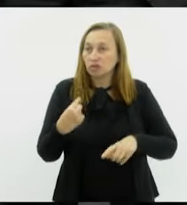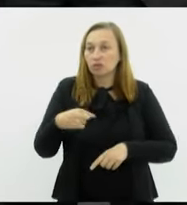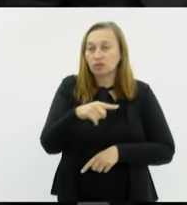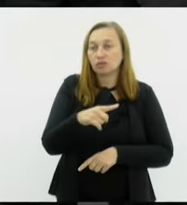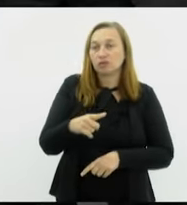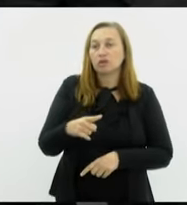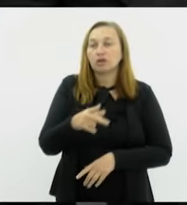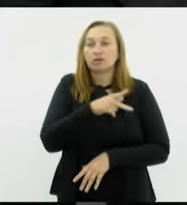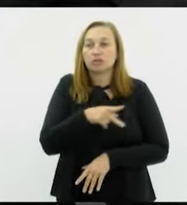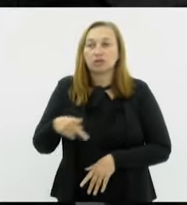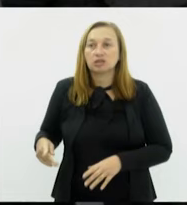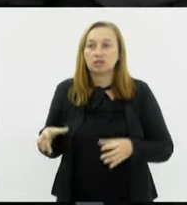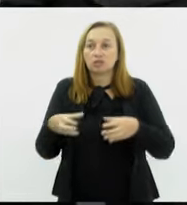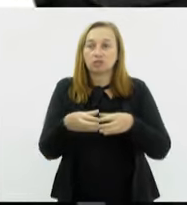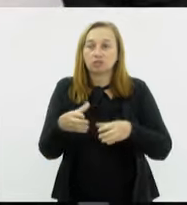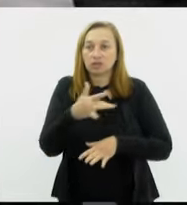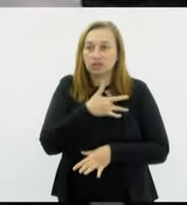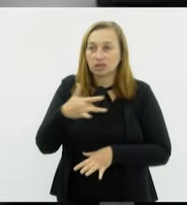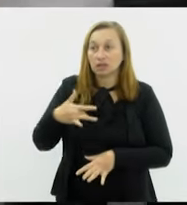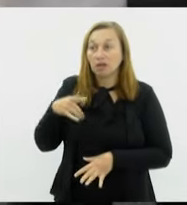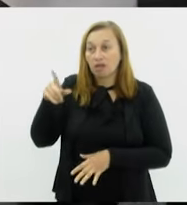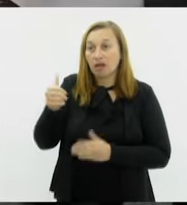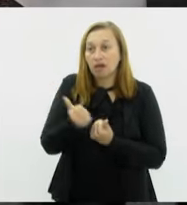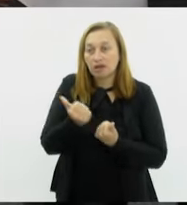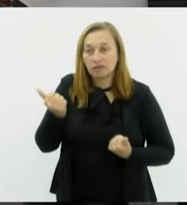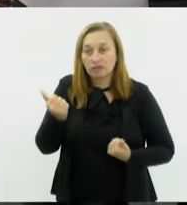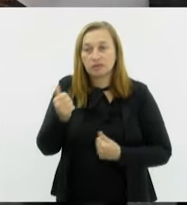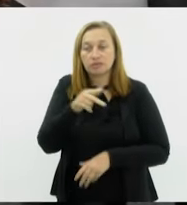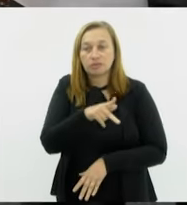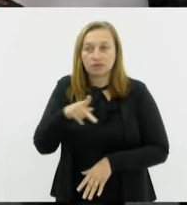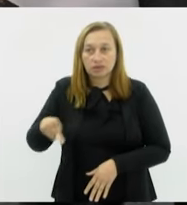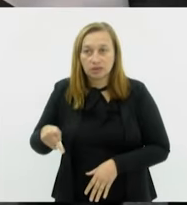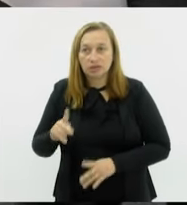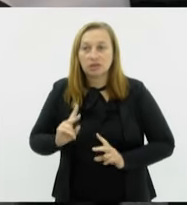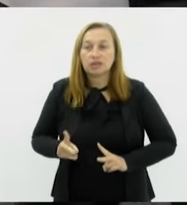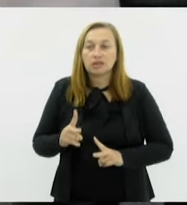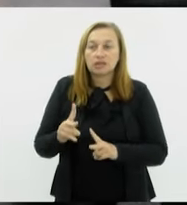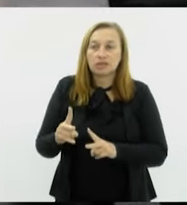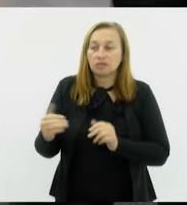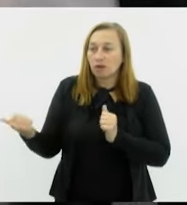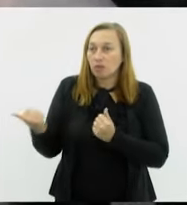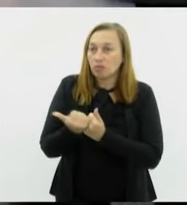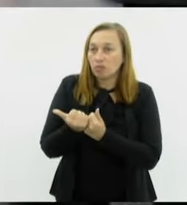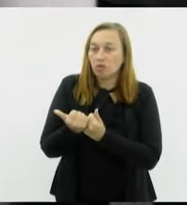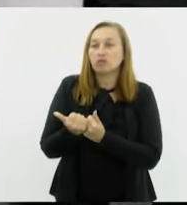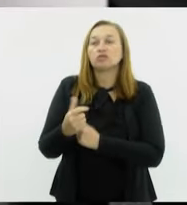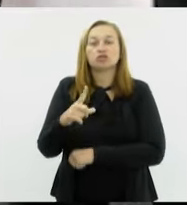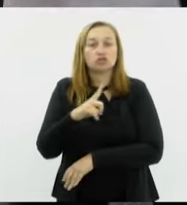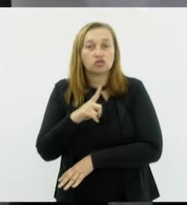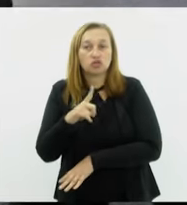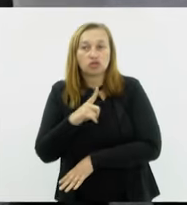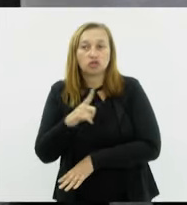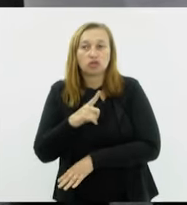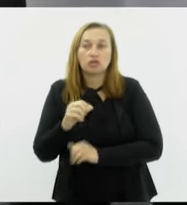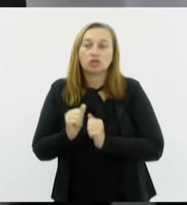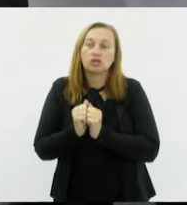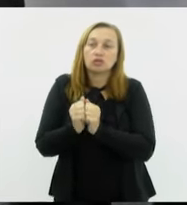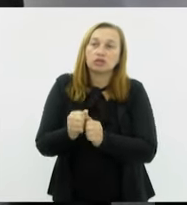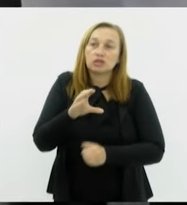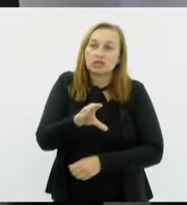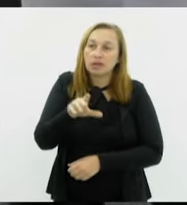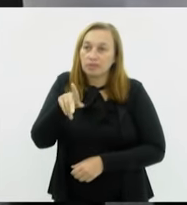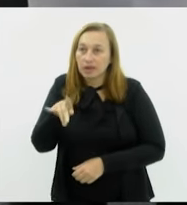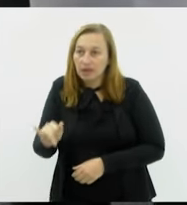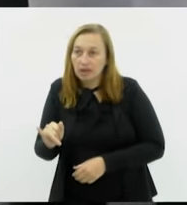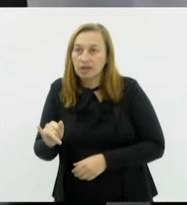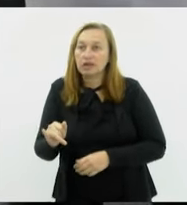presidente da Comissão de Saúde, ela era vice-presidente. Sempre contei com ela participando das CPIs, da CPI da